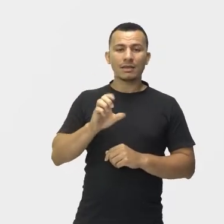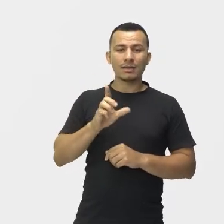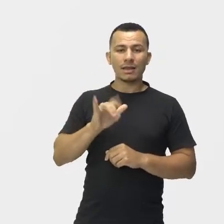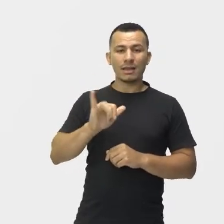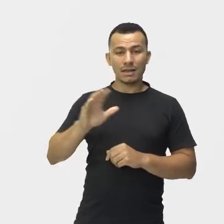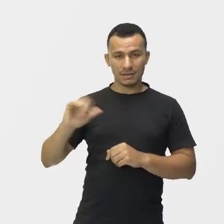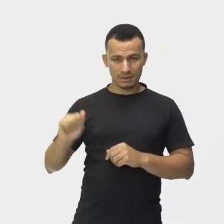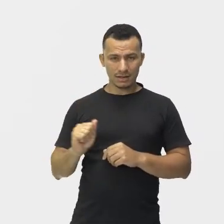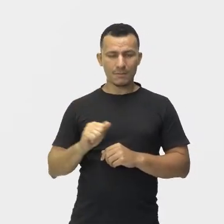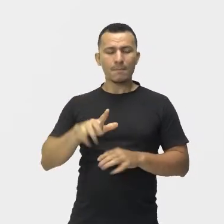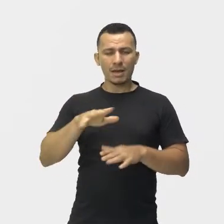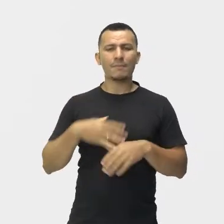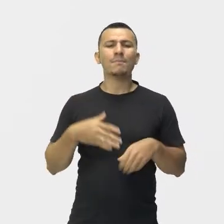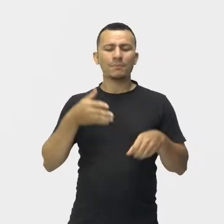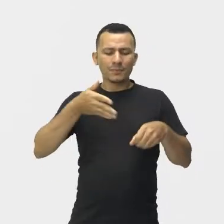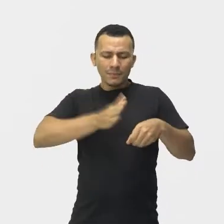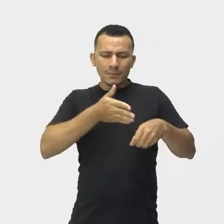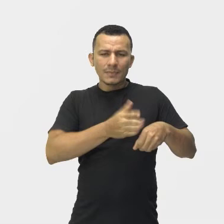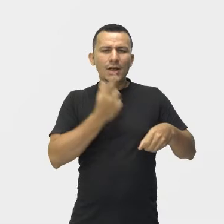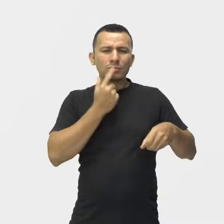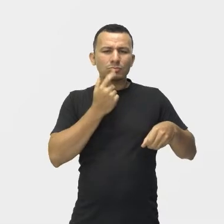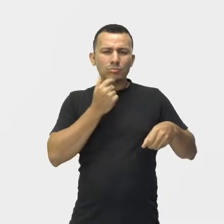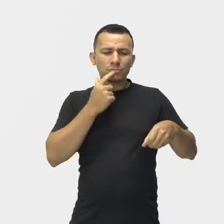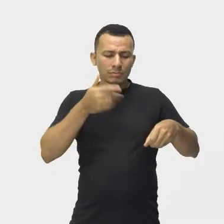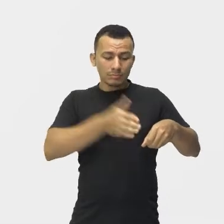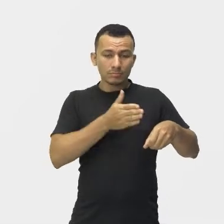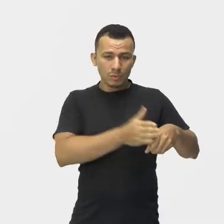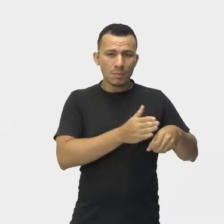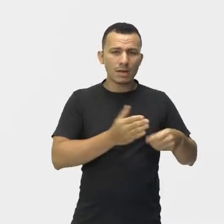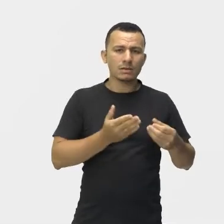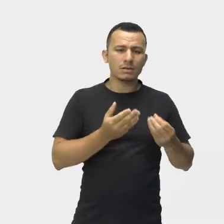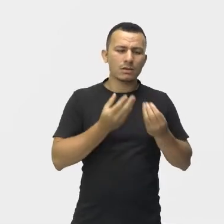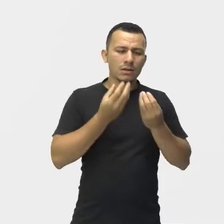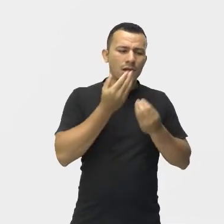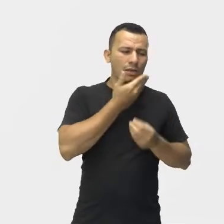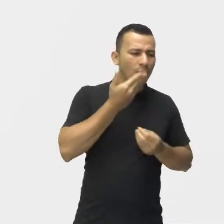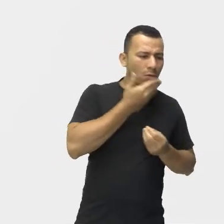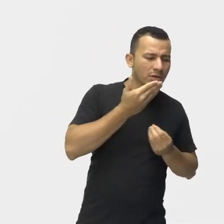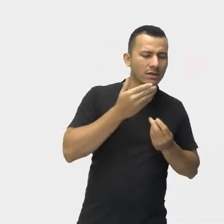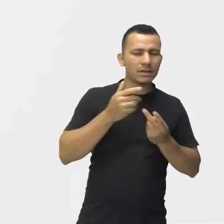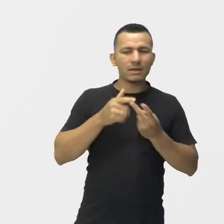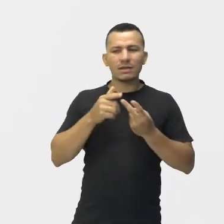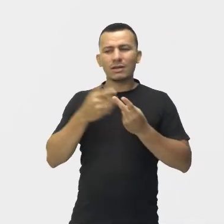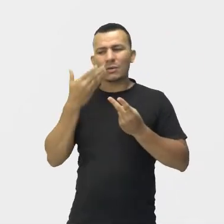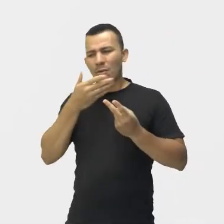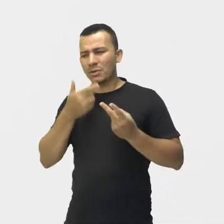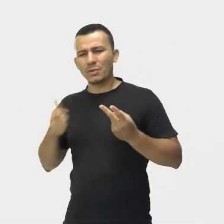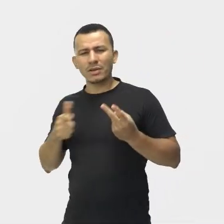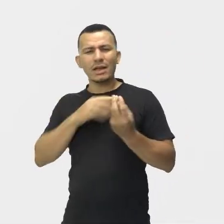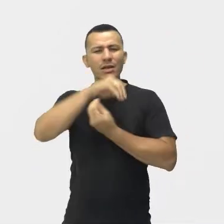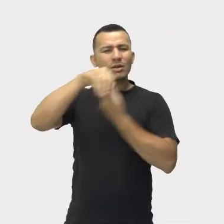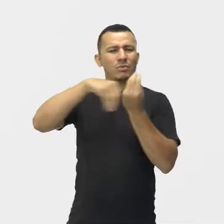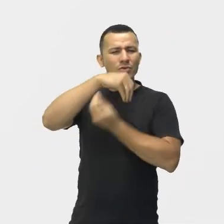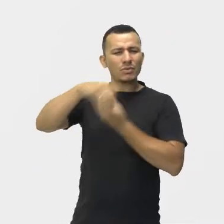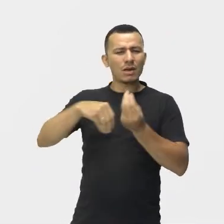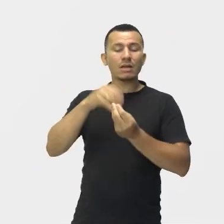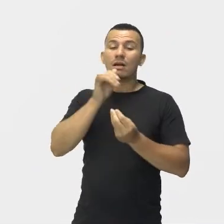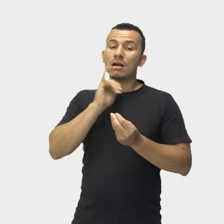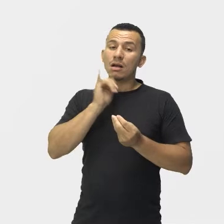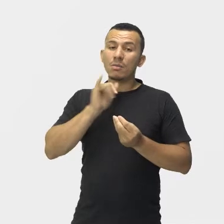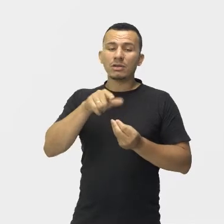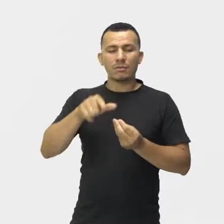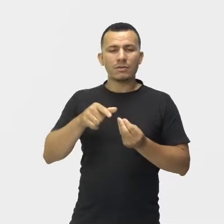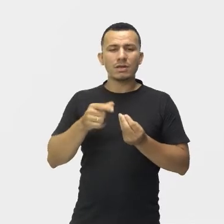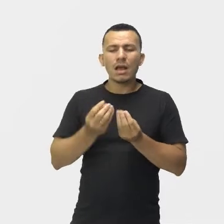ele é um pouco ácido e um pouco doce. Mas olha só, quando você parou de sentir ali o doce do tomate e